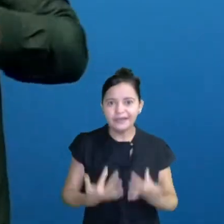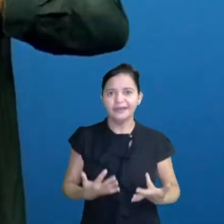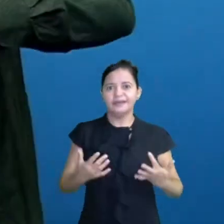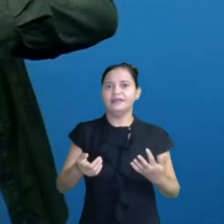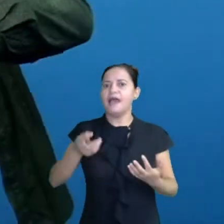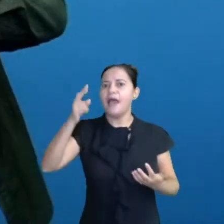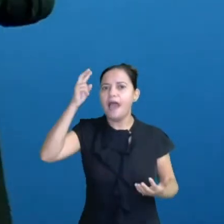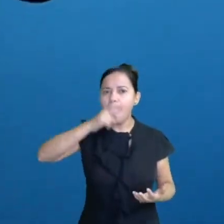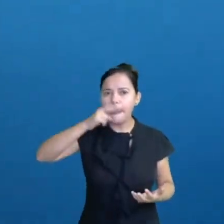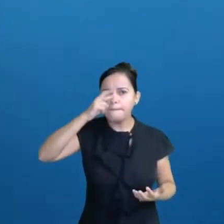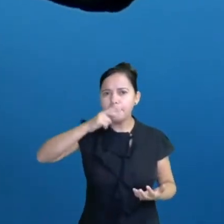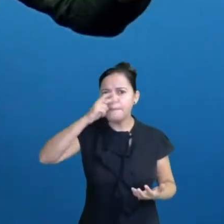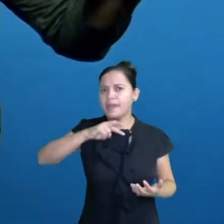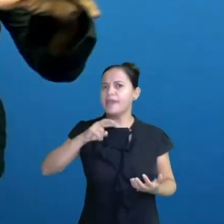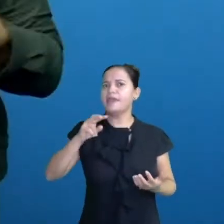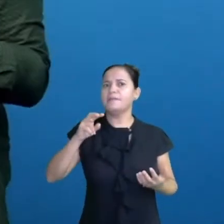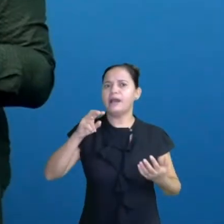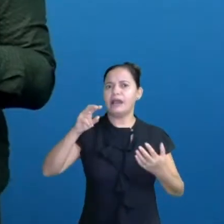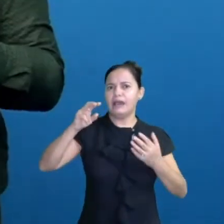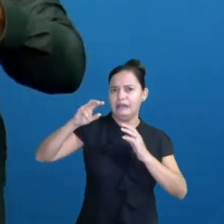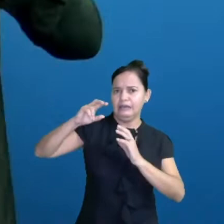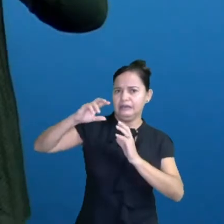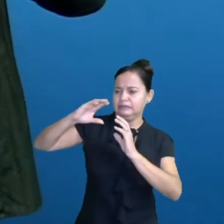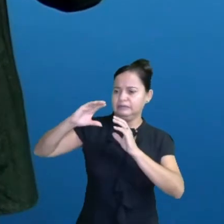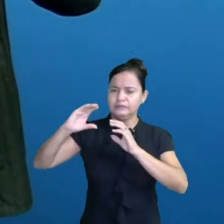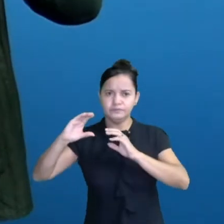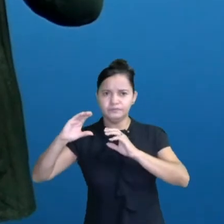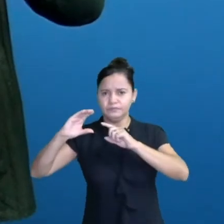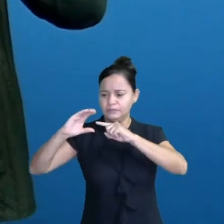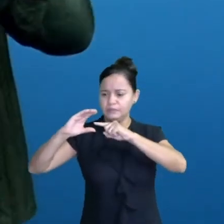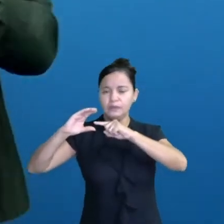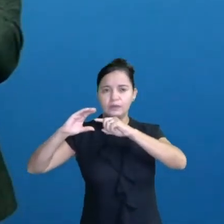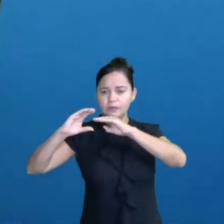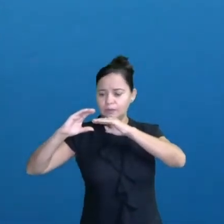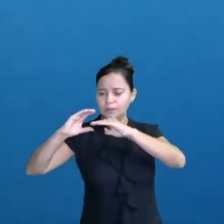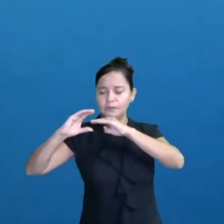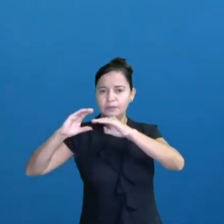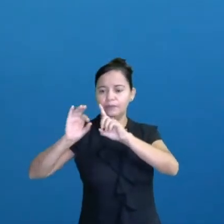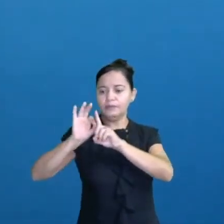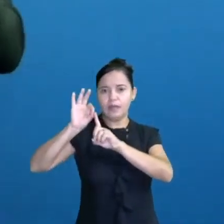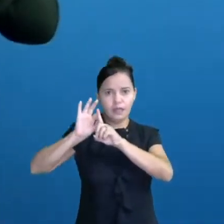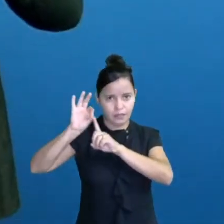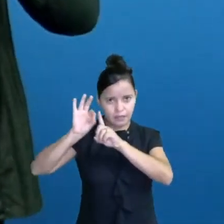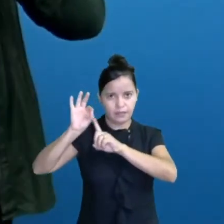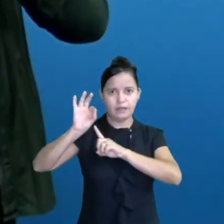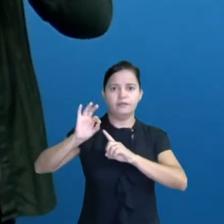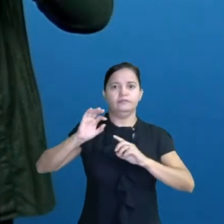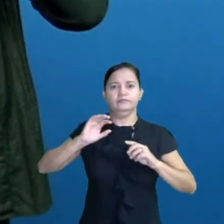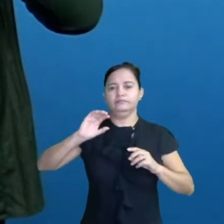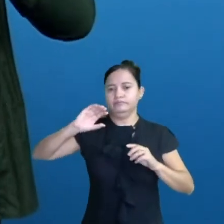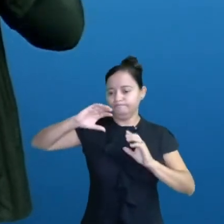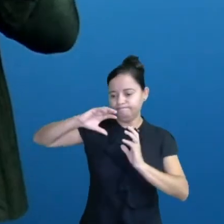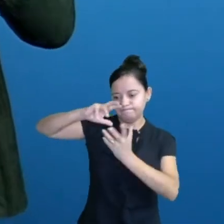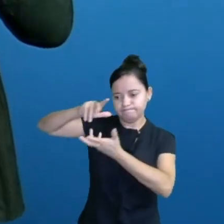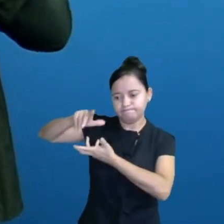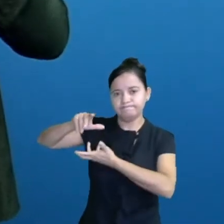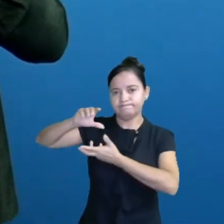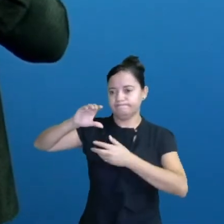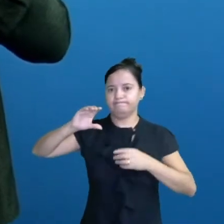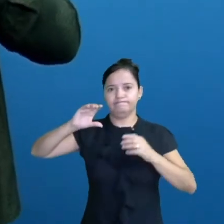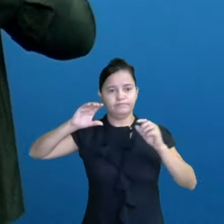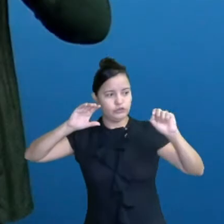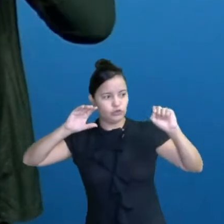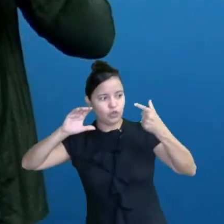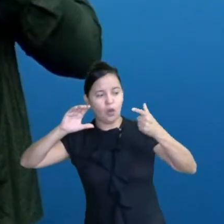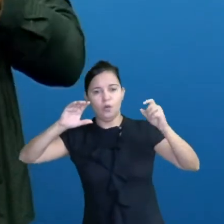coisas. Estão dentro do mesmo universo de entendimento? Sim, mas são coisas diferentes. O efeito estufa ele é natural e ele é importante para a vida na